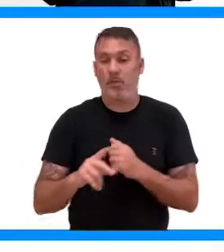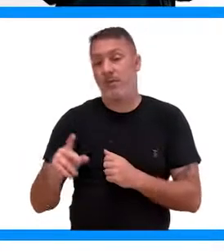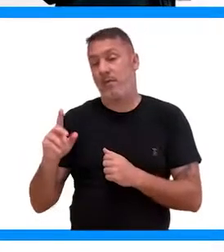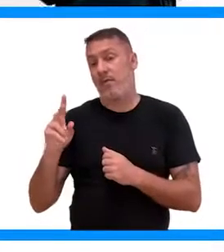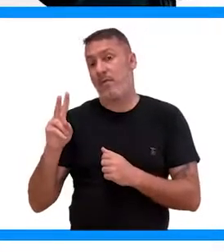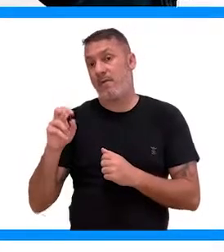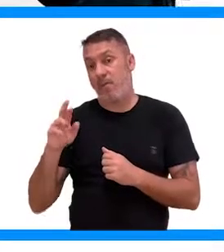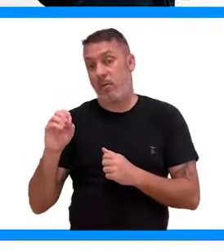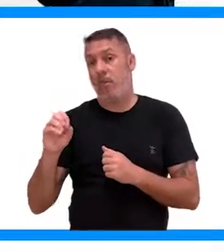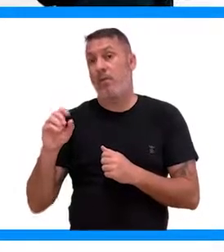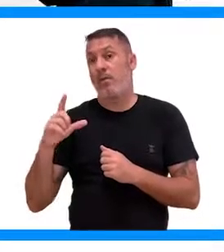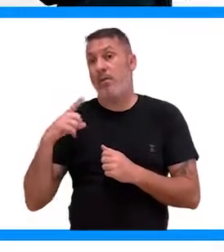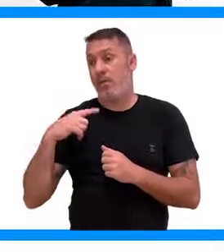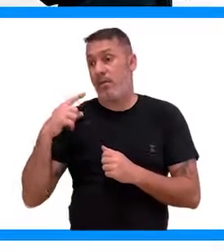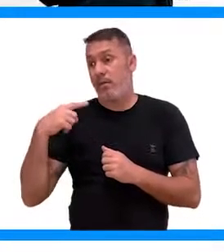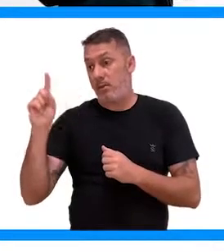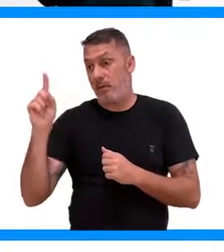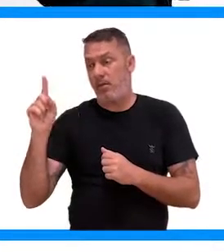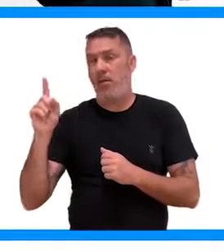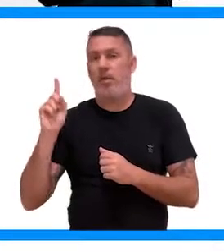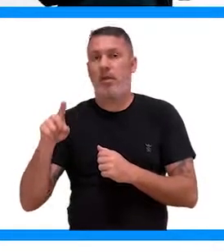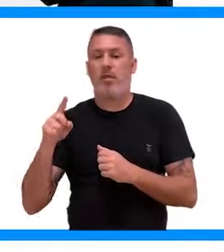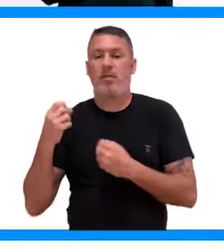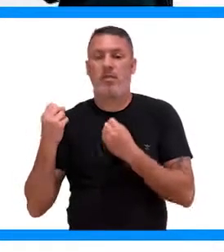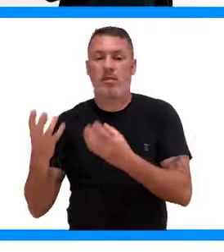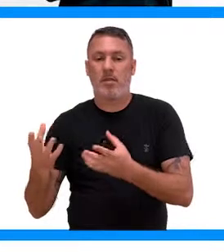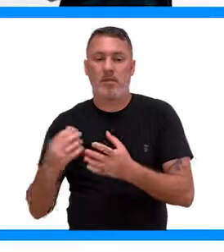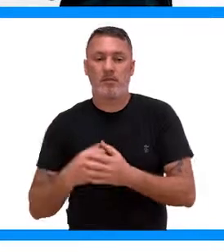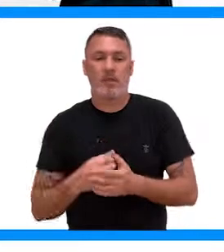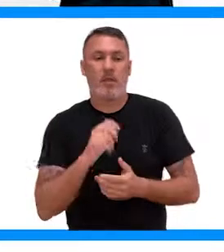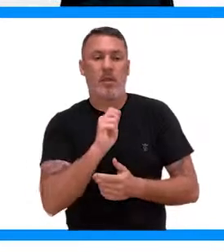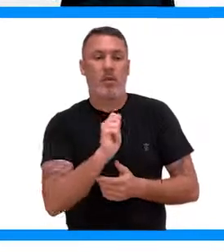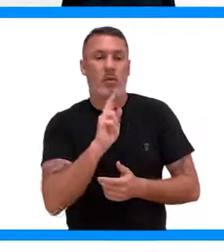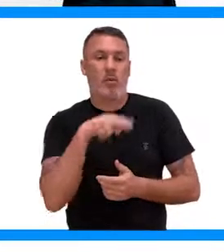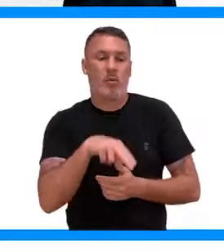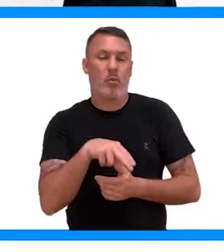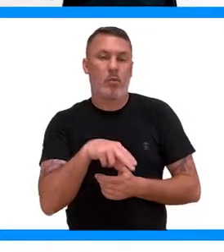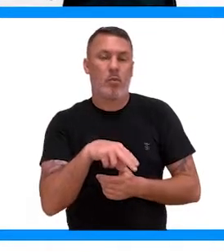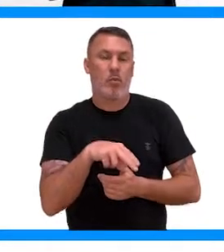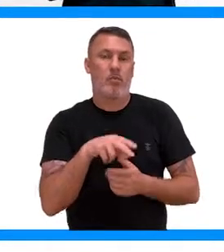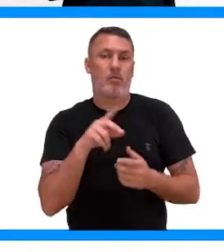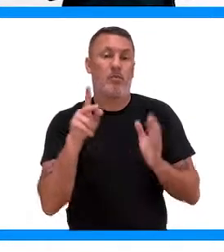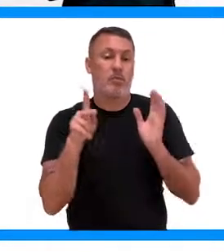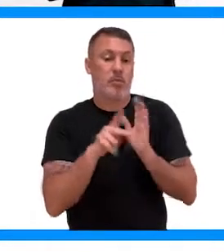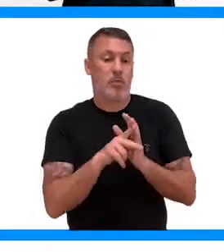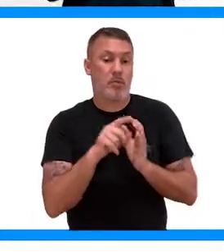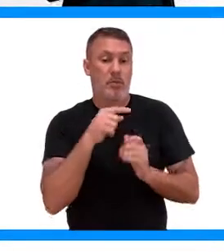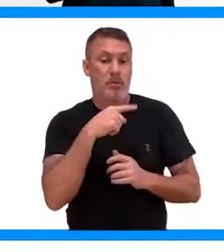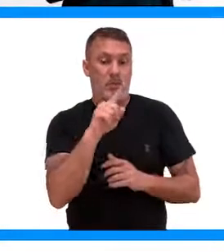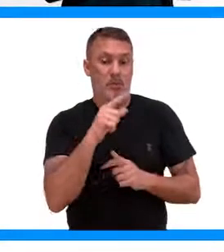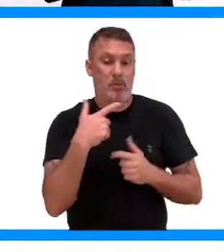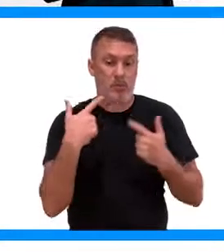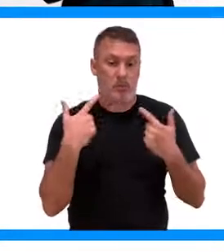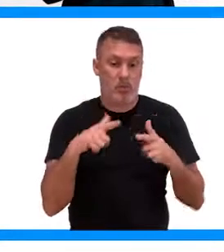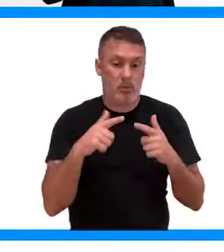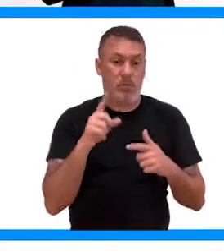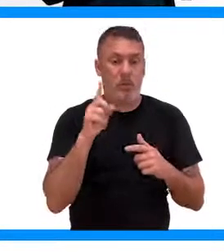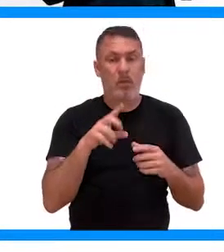a sua família. Bien? Dê mais atenção à sua família. O imperativo. Aún sin la